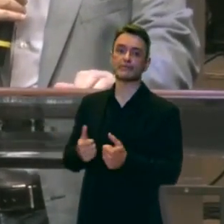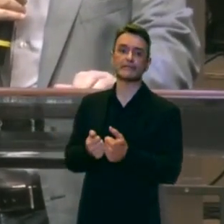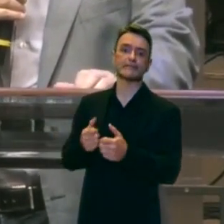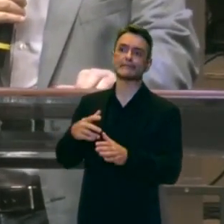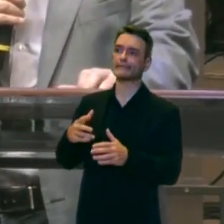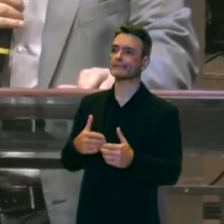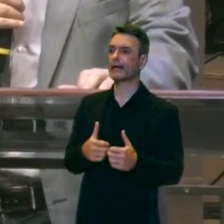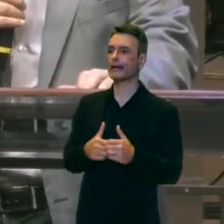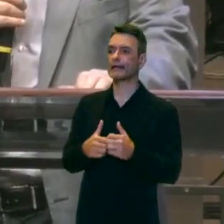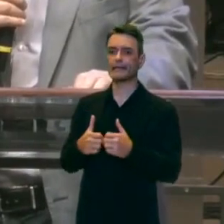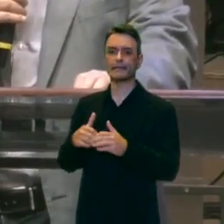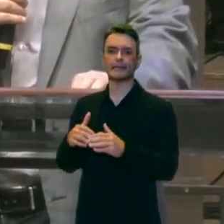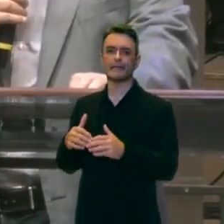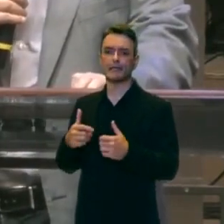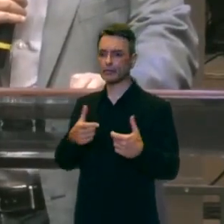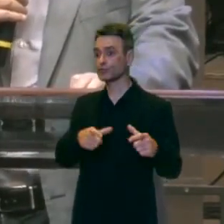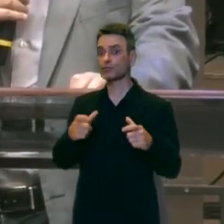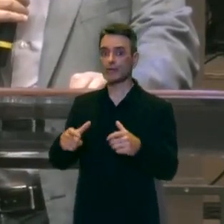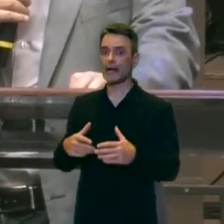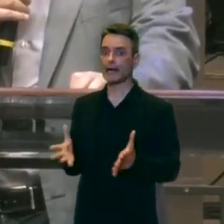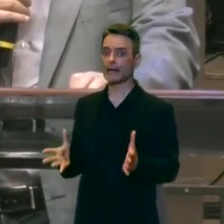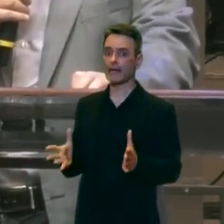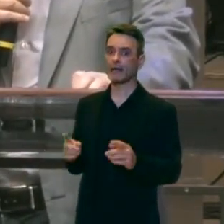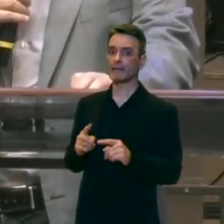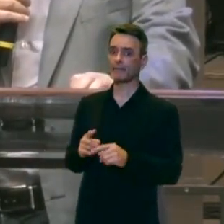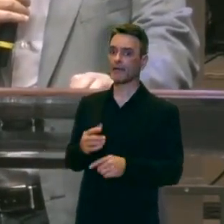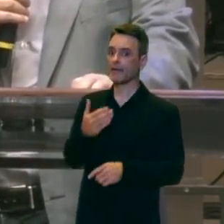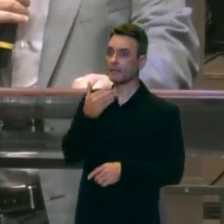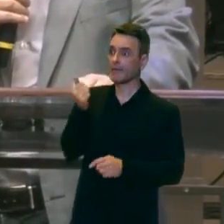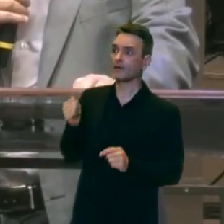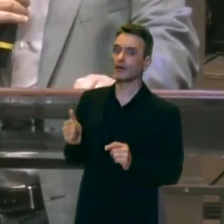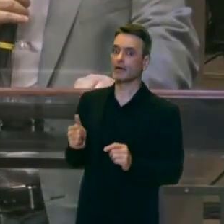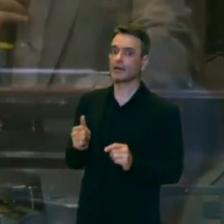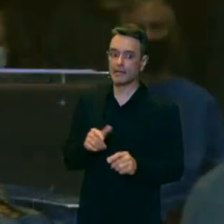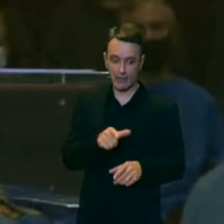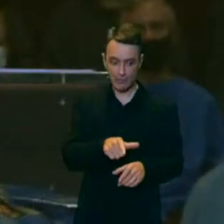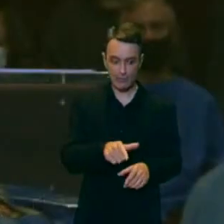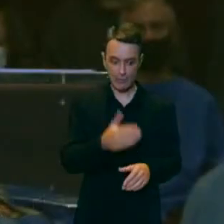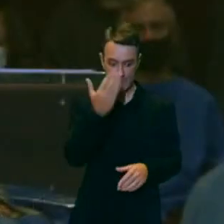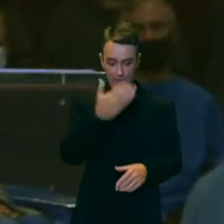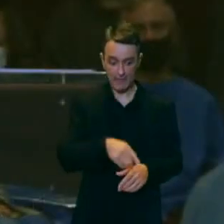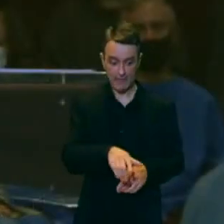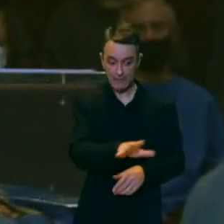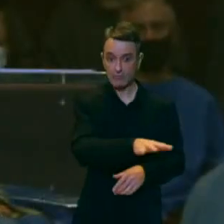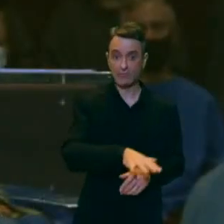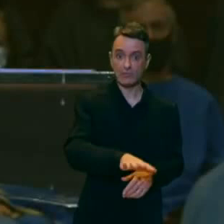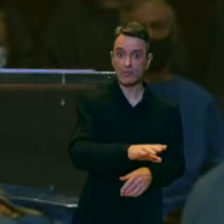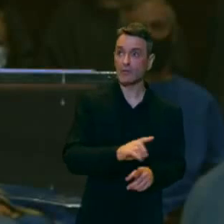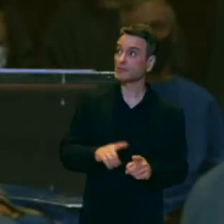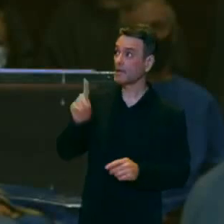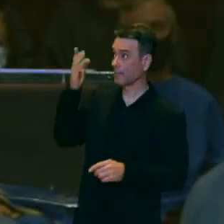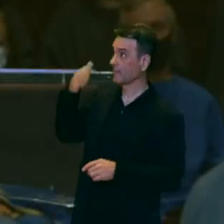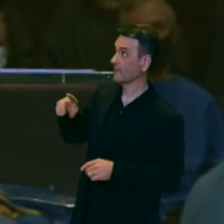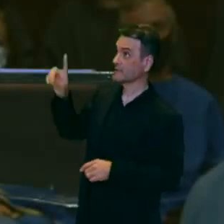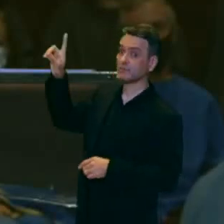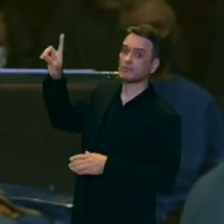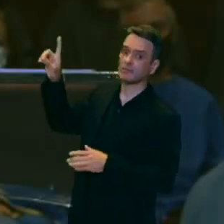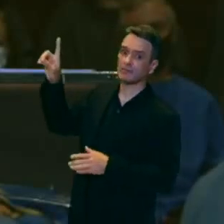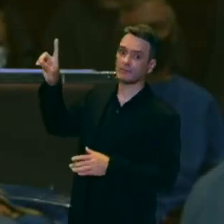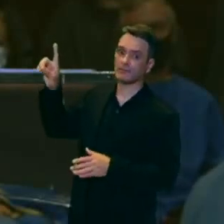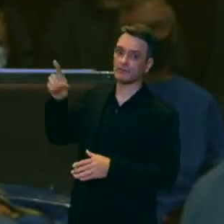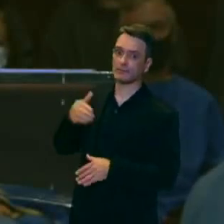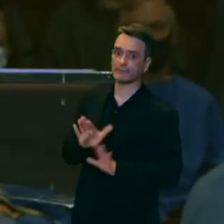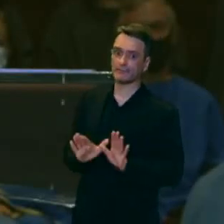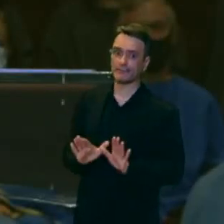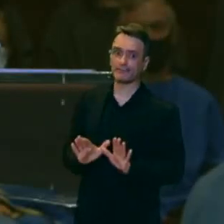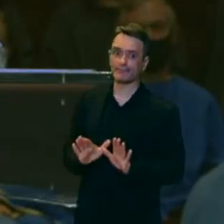a aprovação dos homens do que a aprovação de Deus. E aqui vem uma pergunta que fica